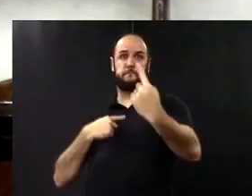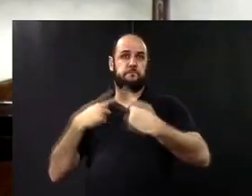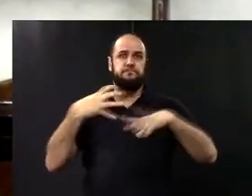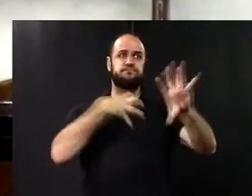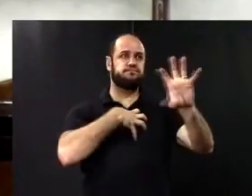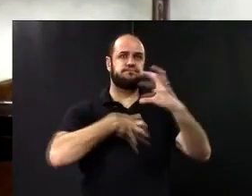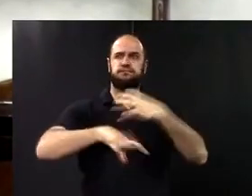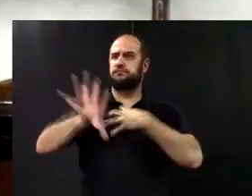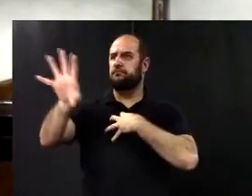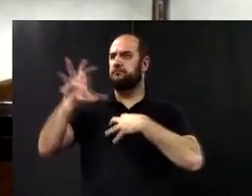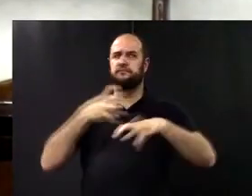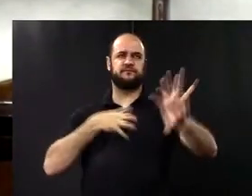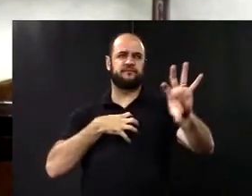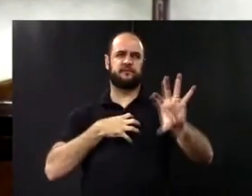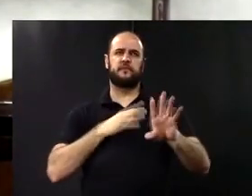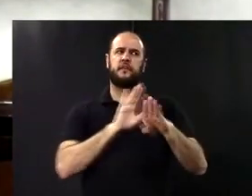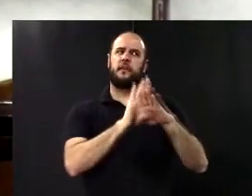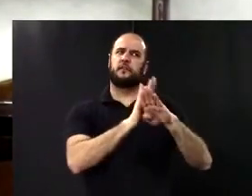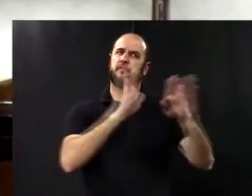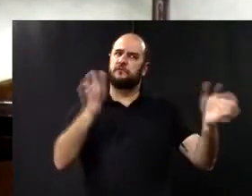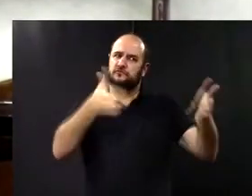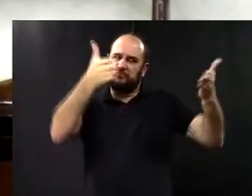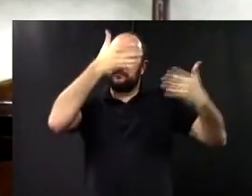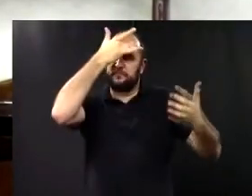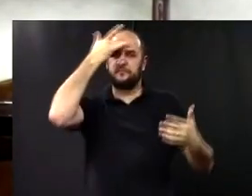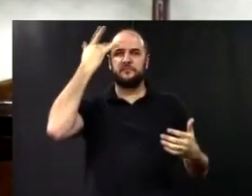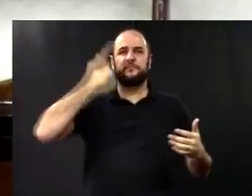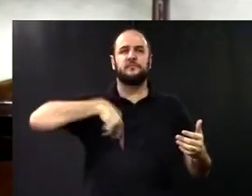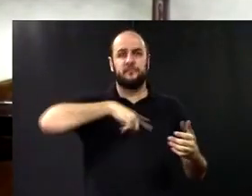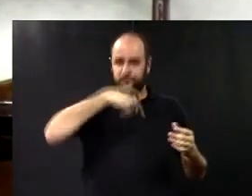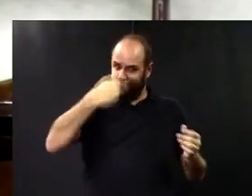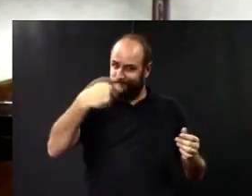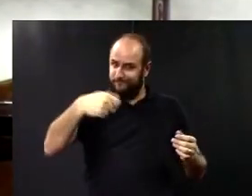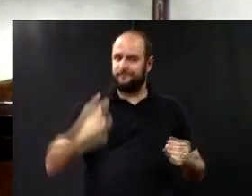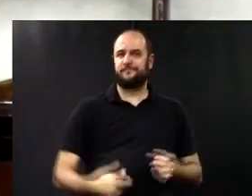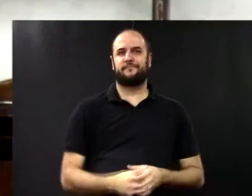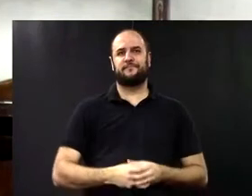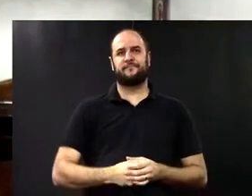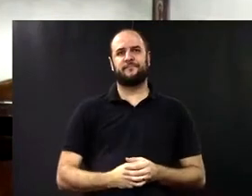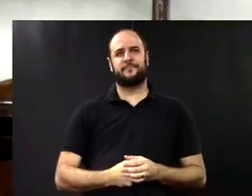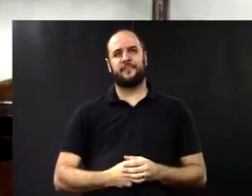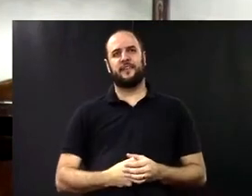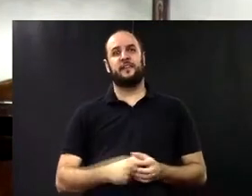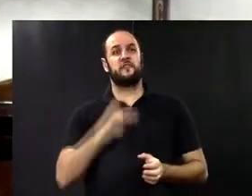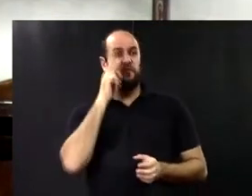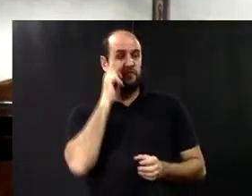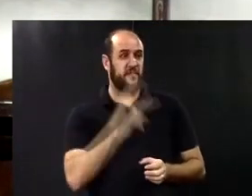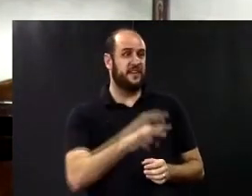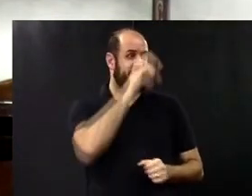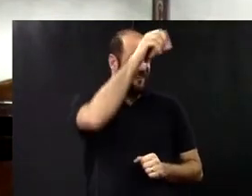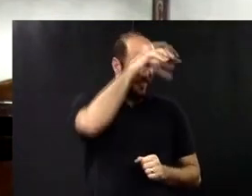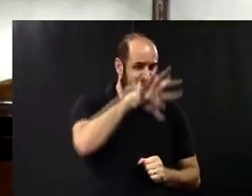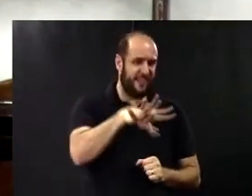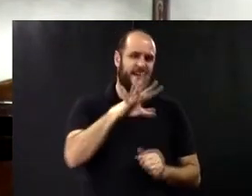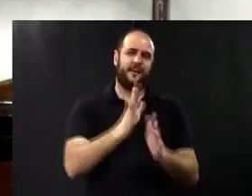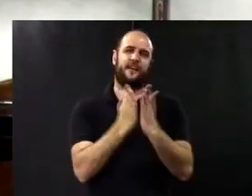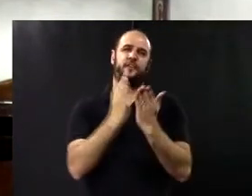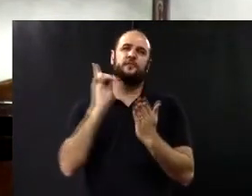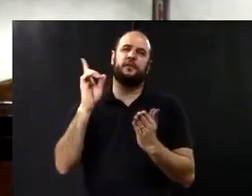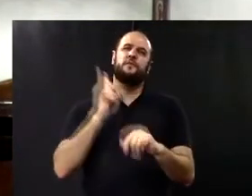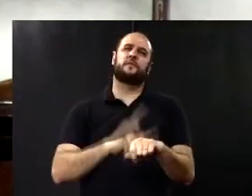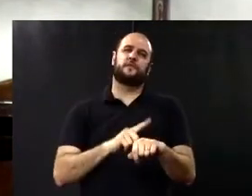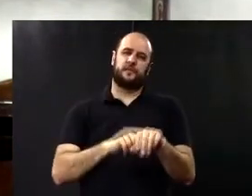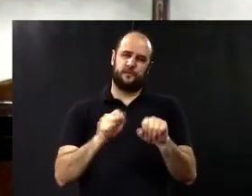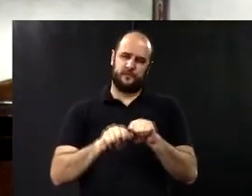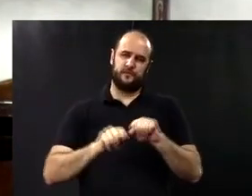membros ajudando uns aos outros, é o que nós precisamos. E nós vemos isso de uma forma bem clara hoje, nesse tempo de pandemia.